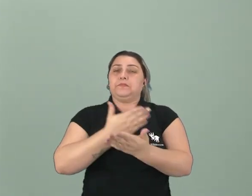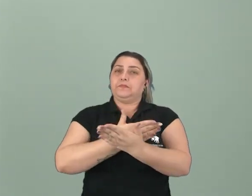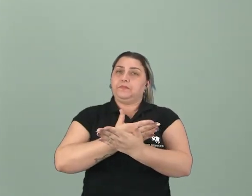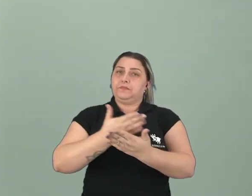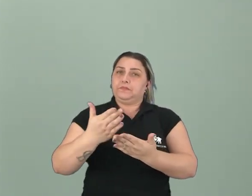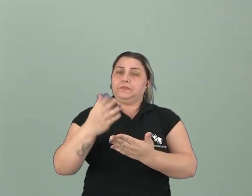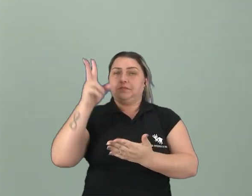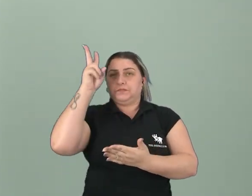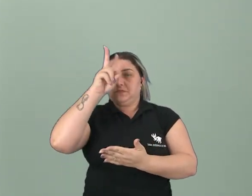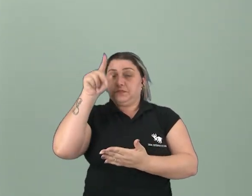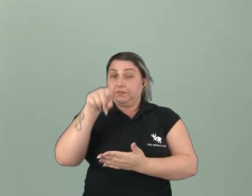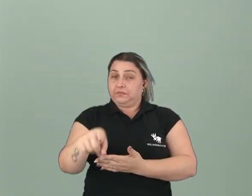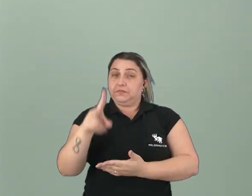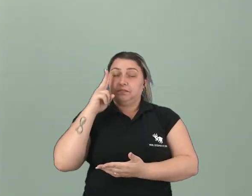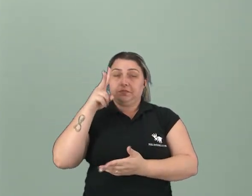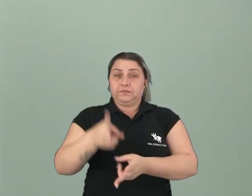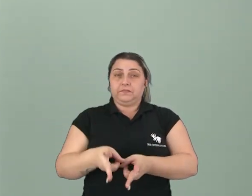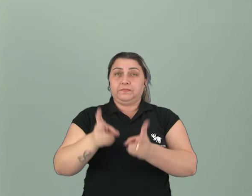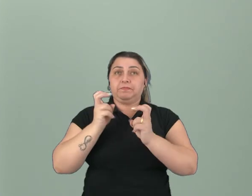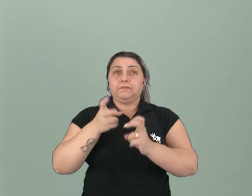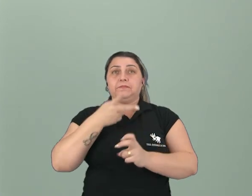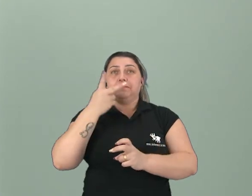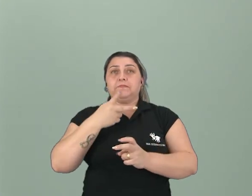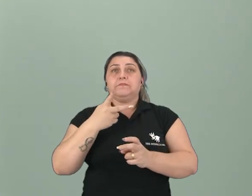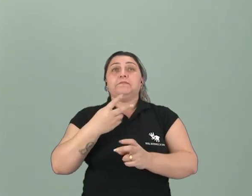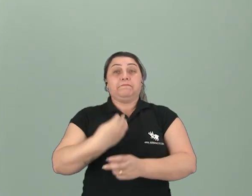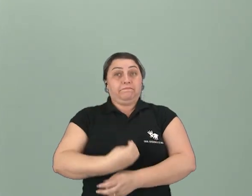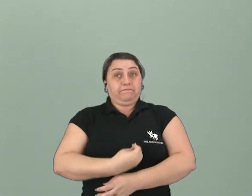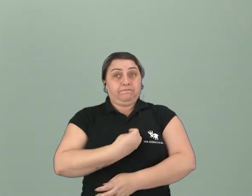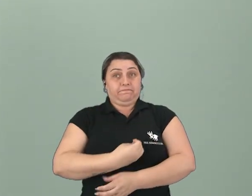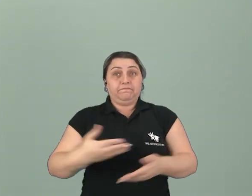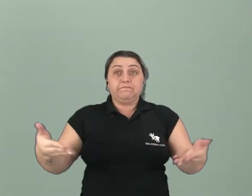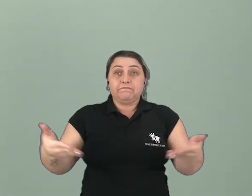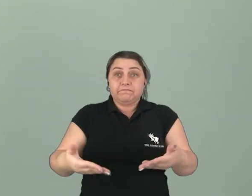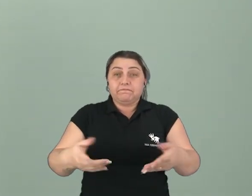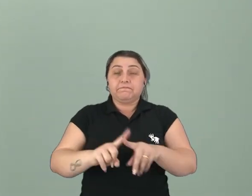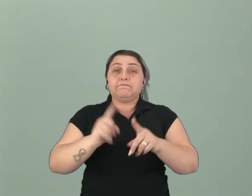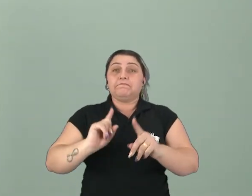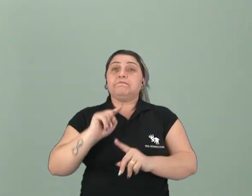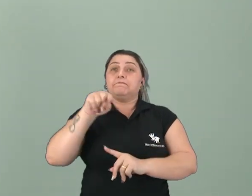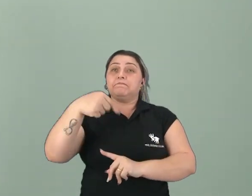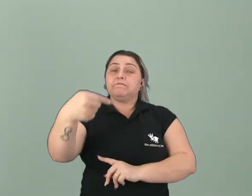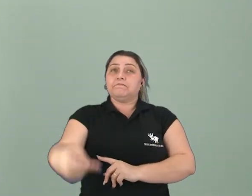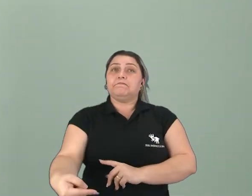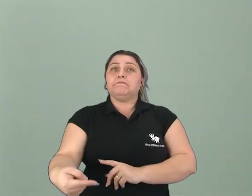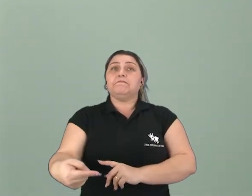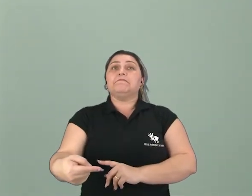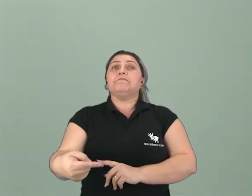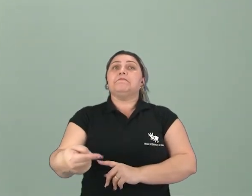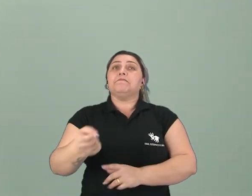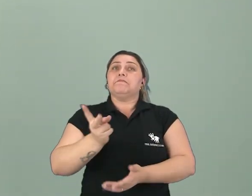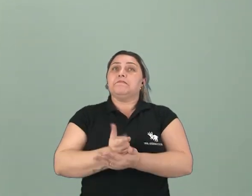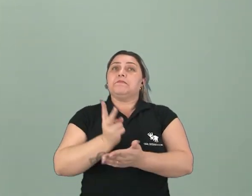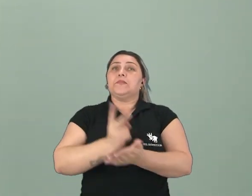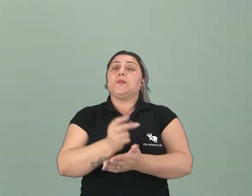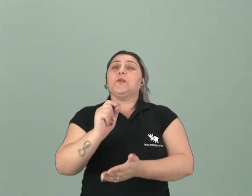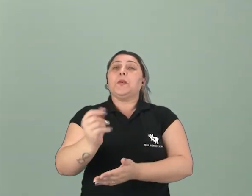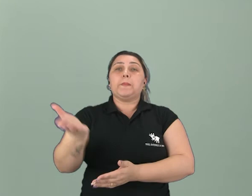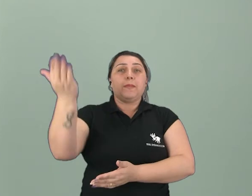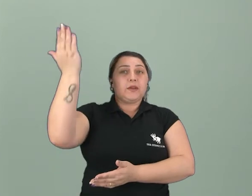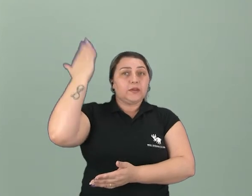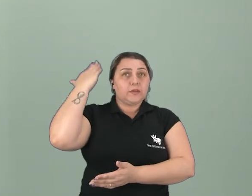a história, vocês vão observar que ele vai falar no presente, mas logo após vai predominar o quê?